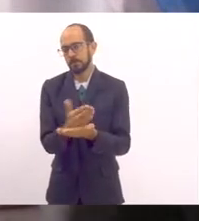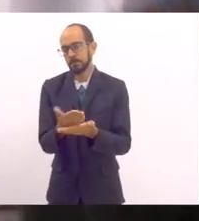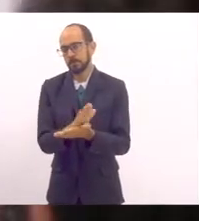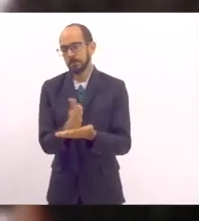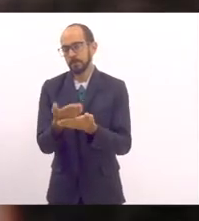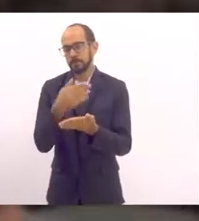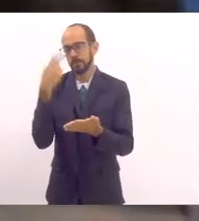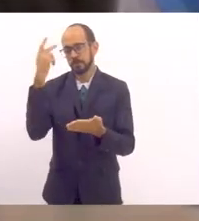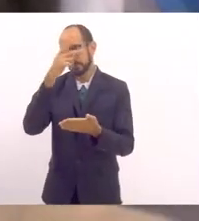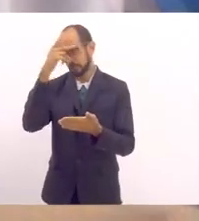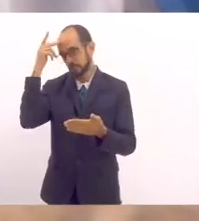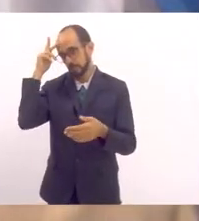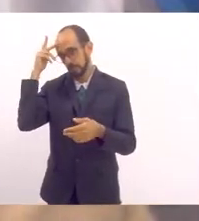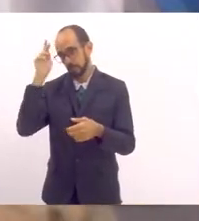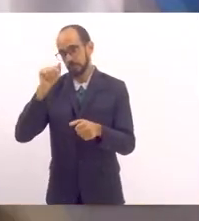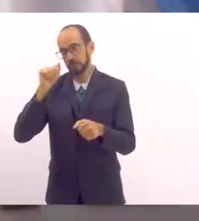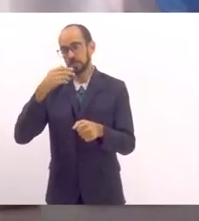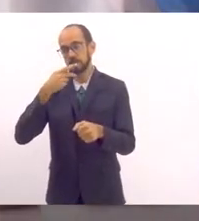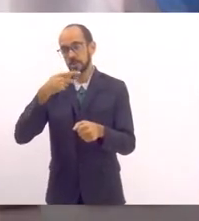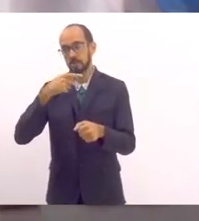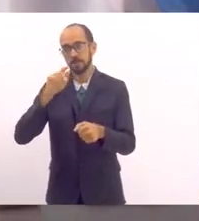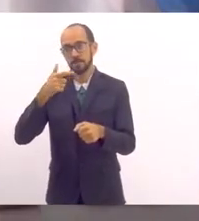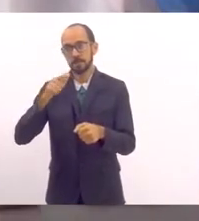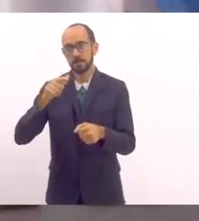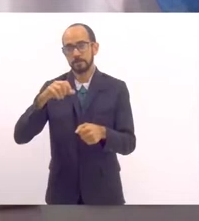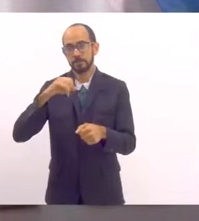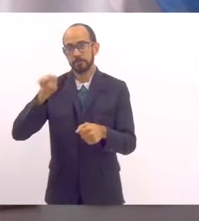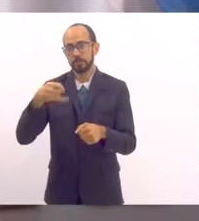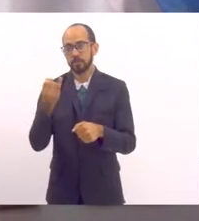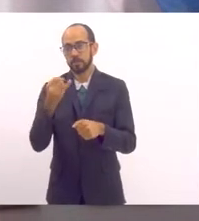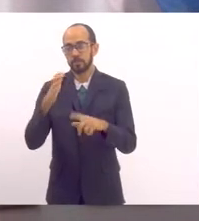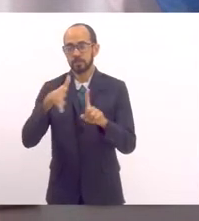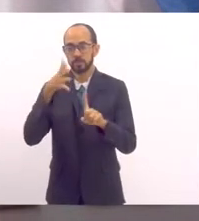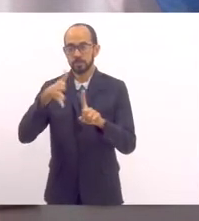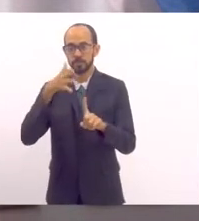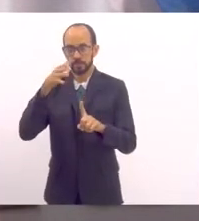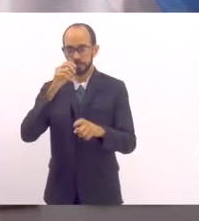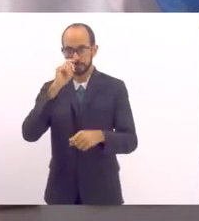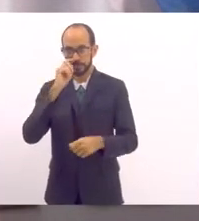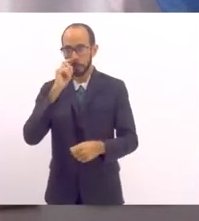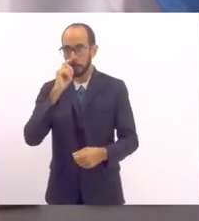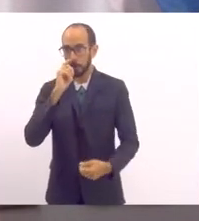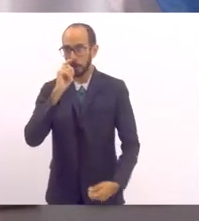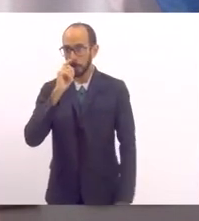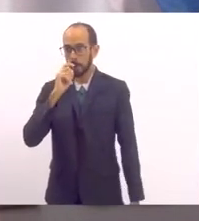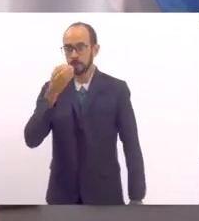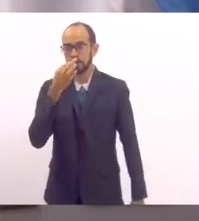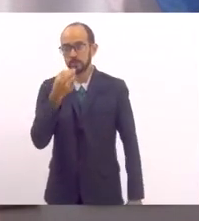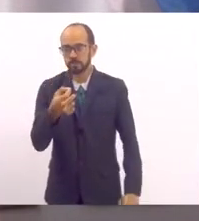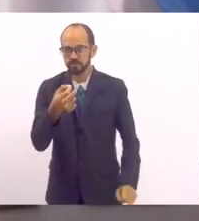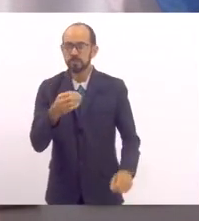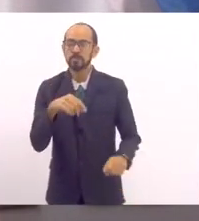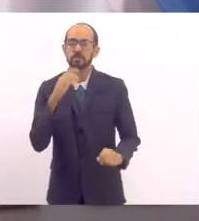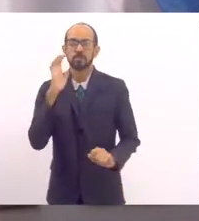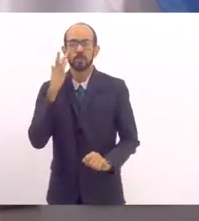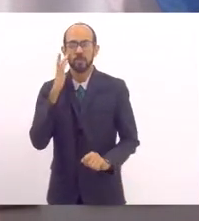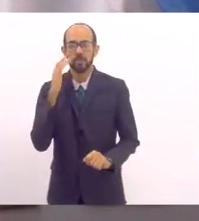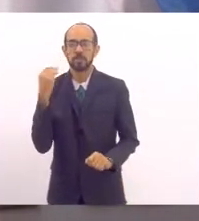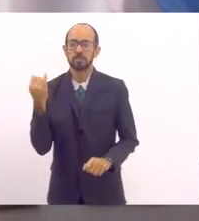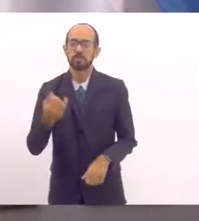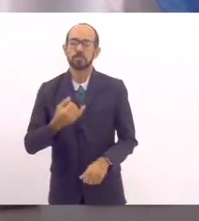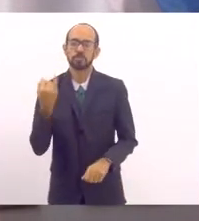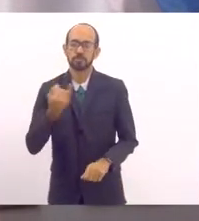que disseram que não tiveram a oportunidade de ser ouvidas e contempladas, e eu acho que a intenção é justamente essa,